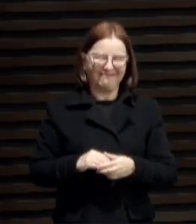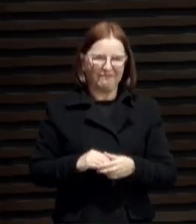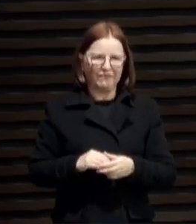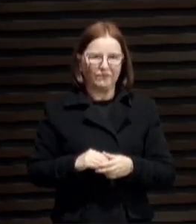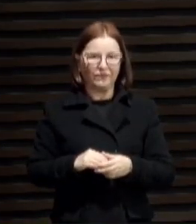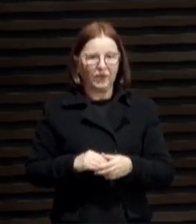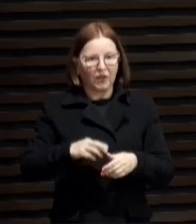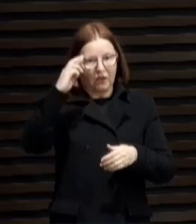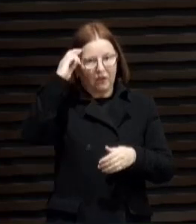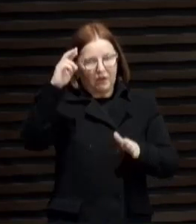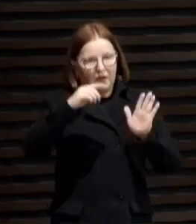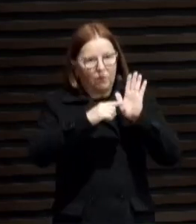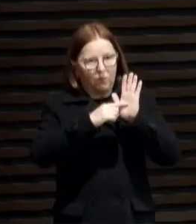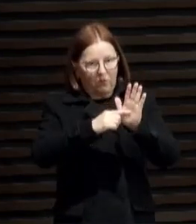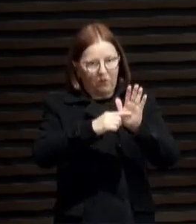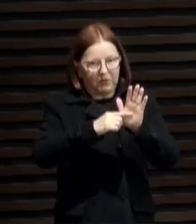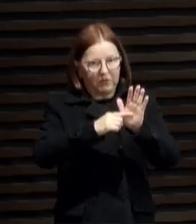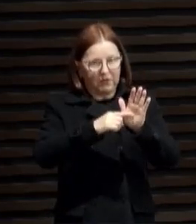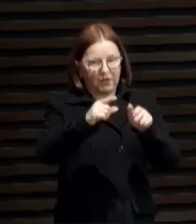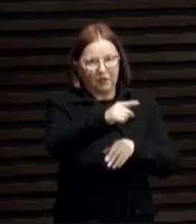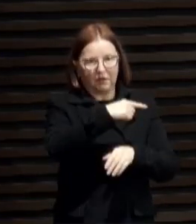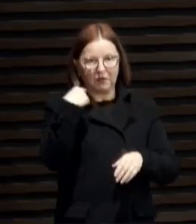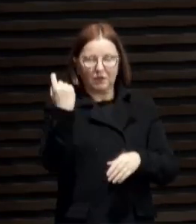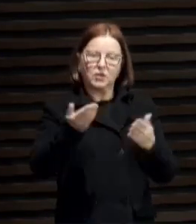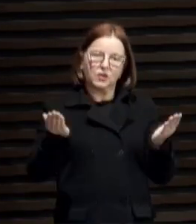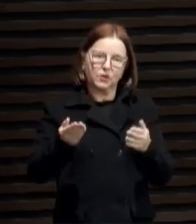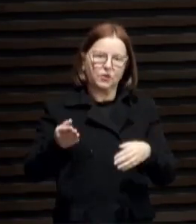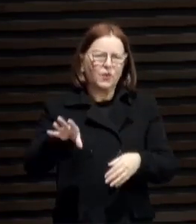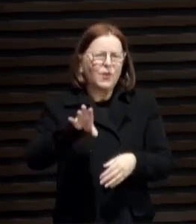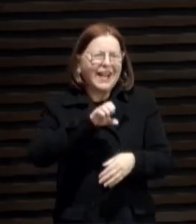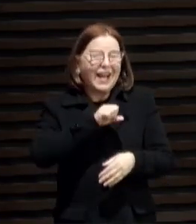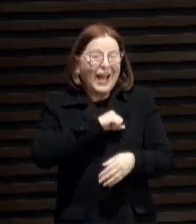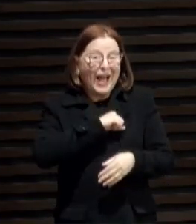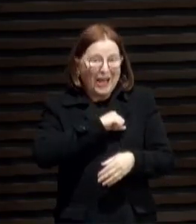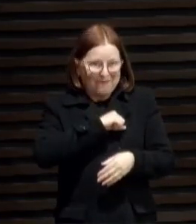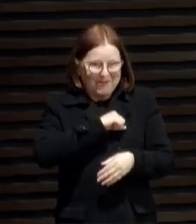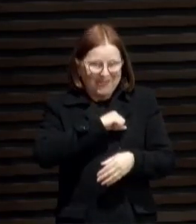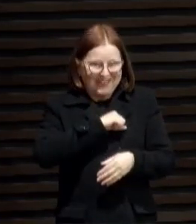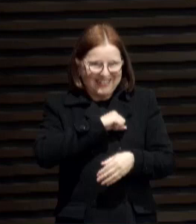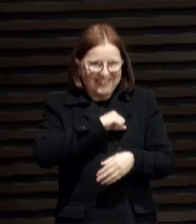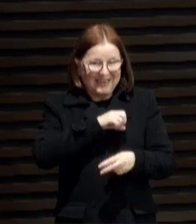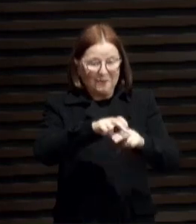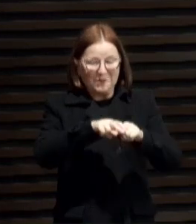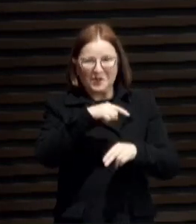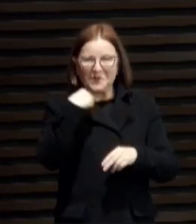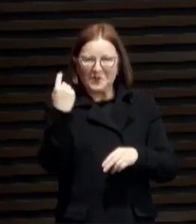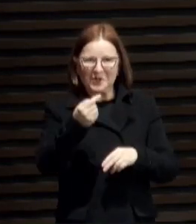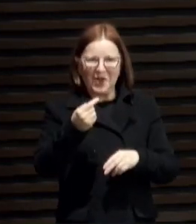O Senhor mostra para nós hoje o amor que Ele vem dispensando desde aquele tempo com aquele